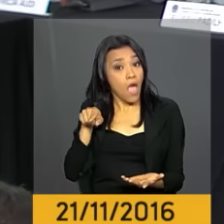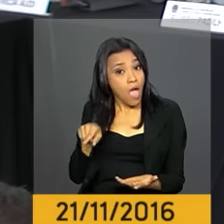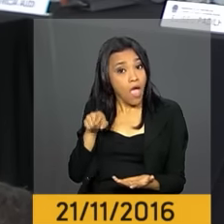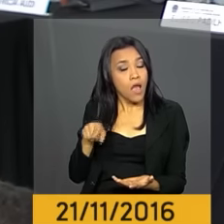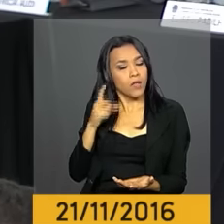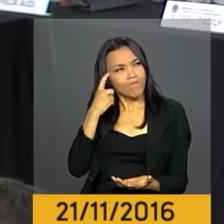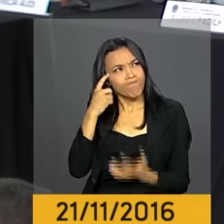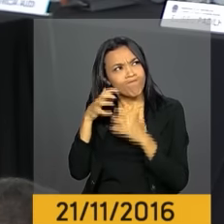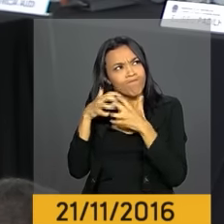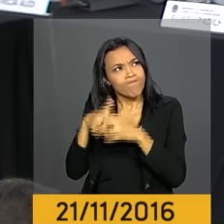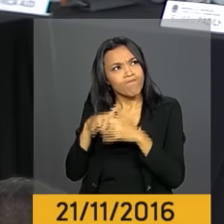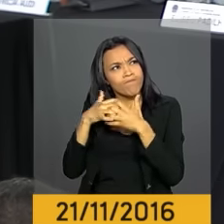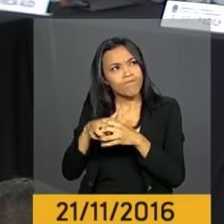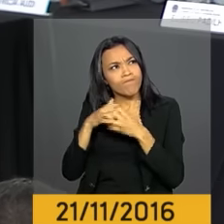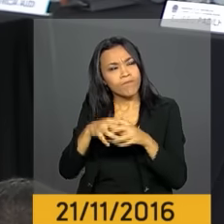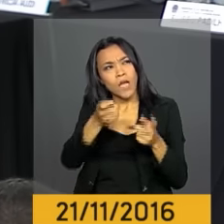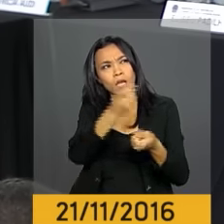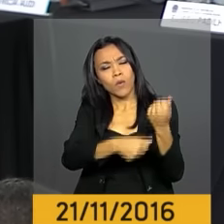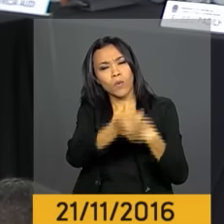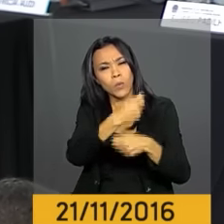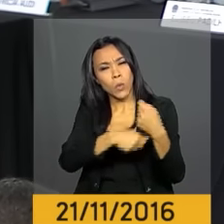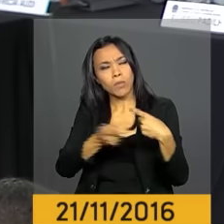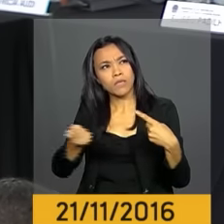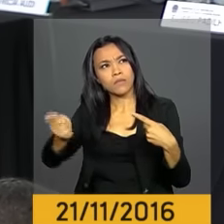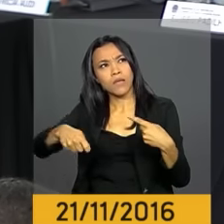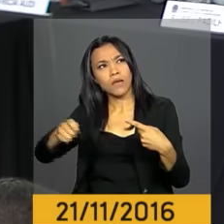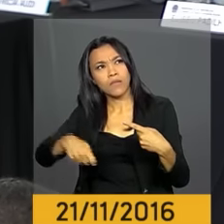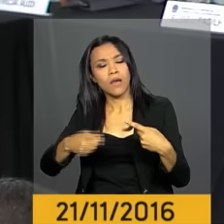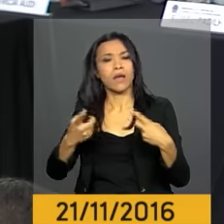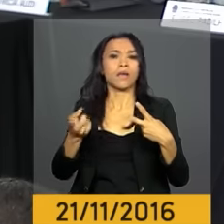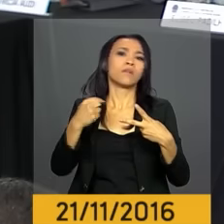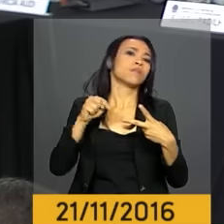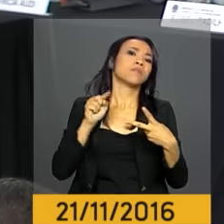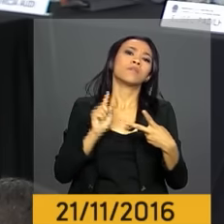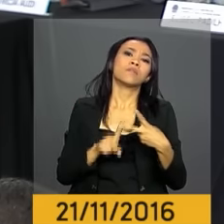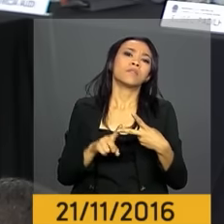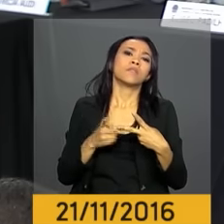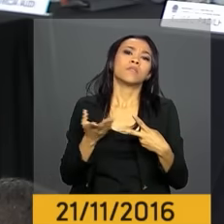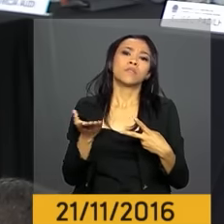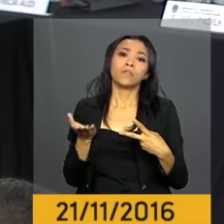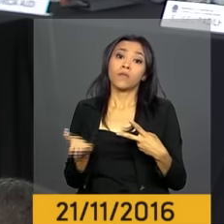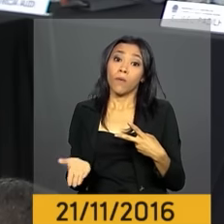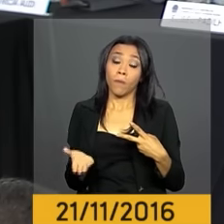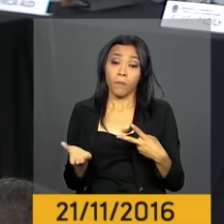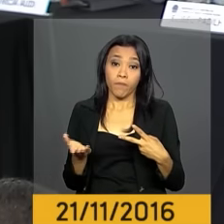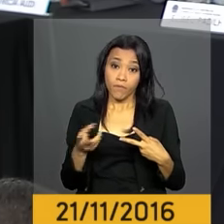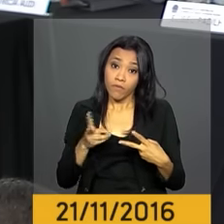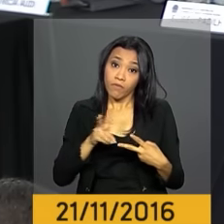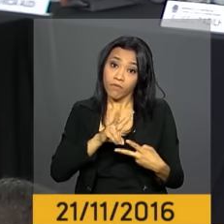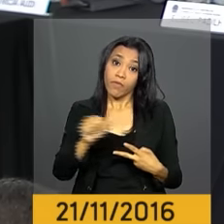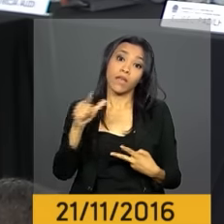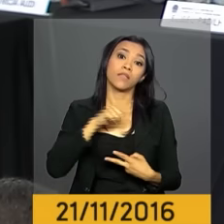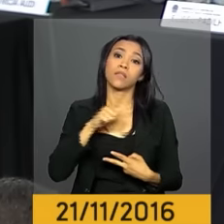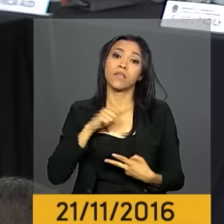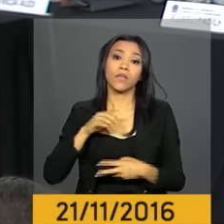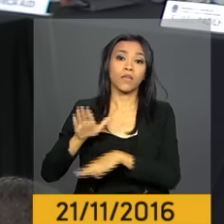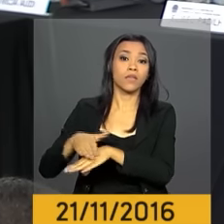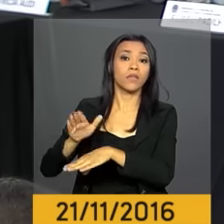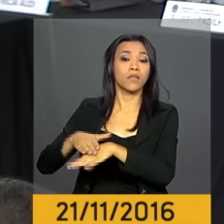na racionalidade econômica e pela lógica de mercado. Terá